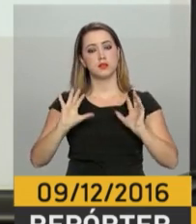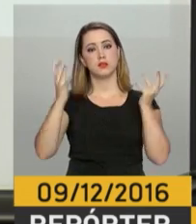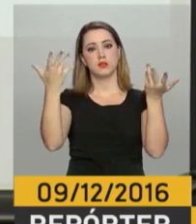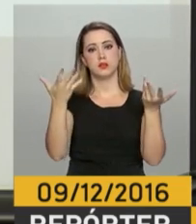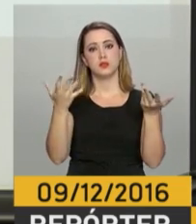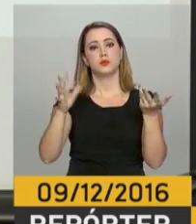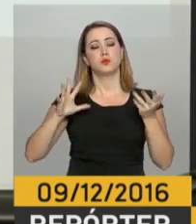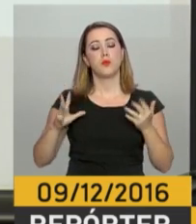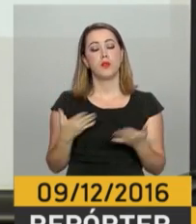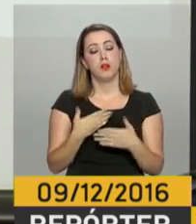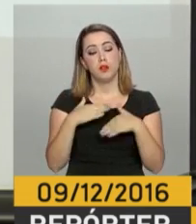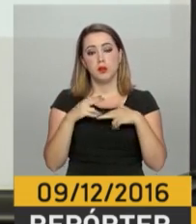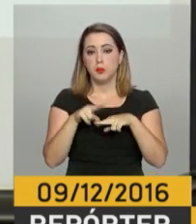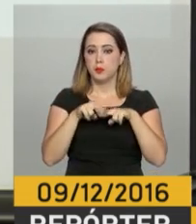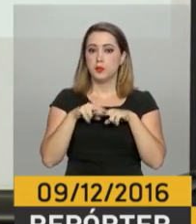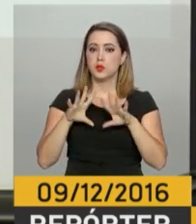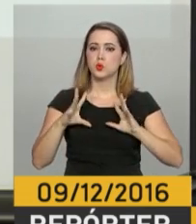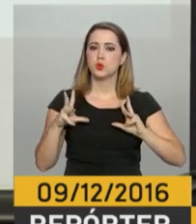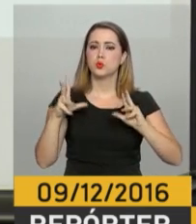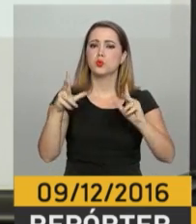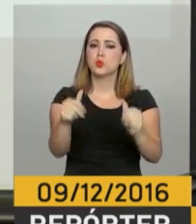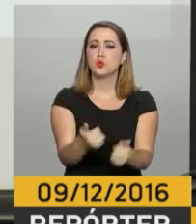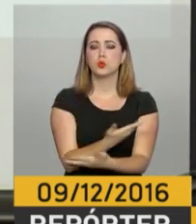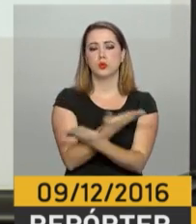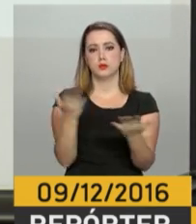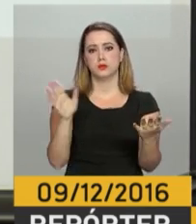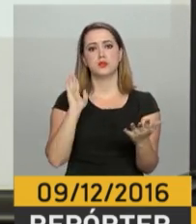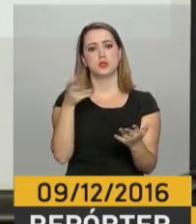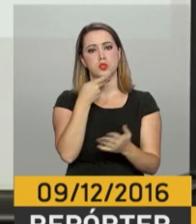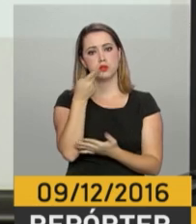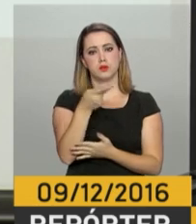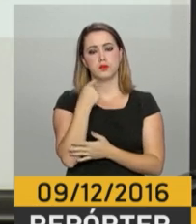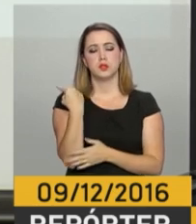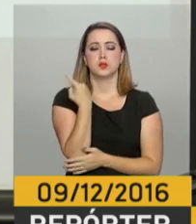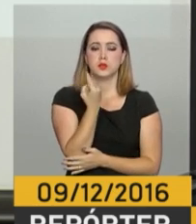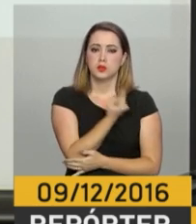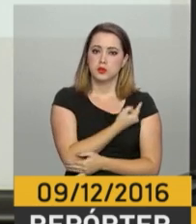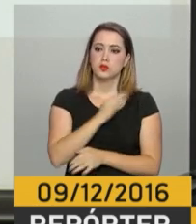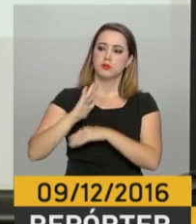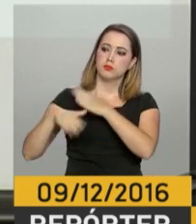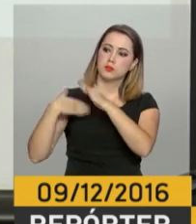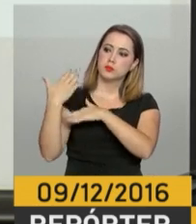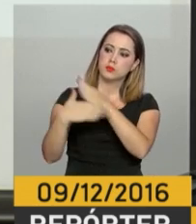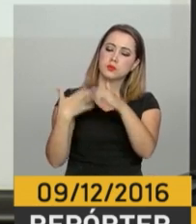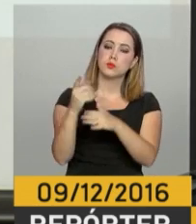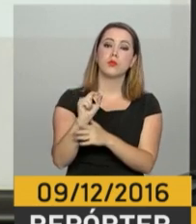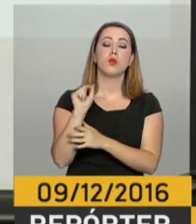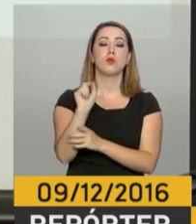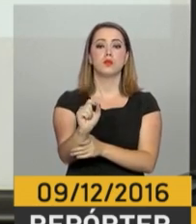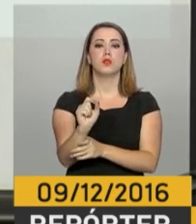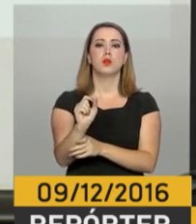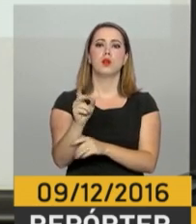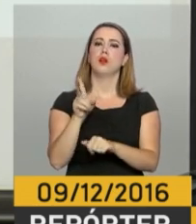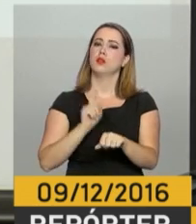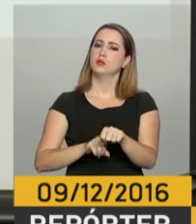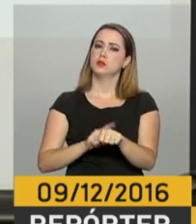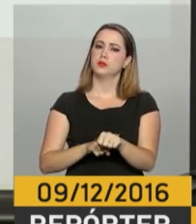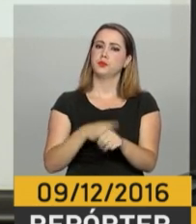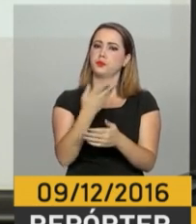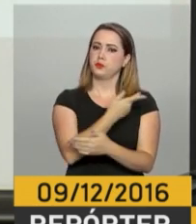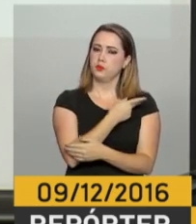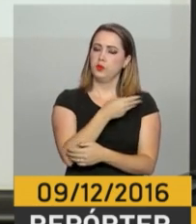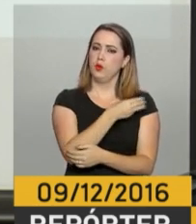todos já fizeram um grande relato de tudo aquilo que estamos fazendo ao longo do tempo, como fez o